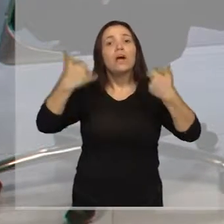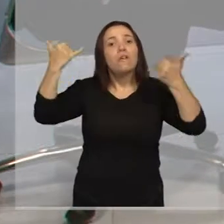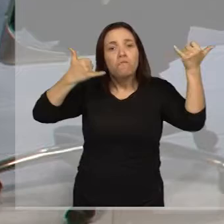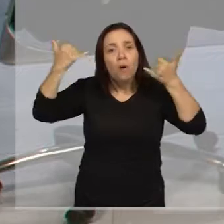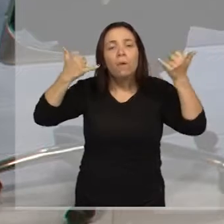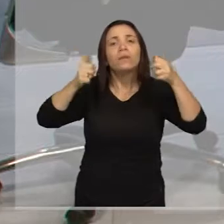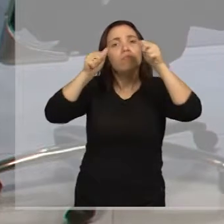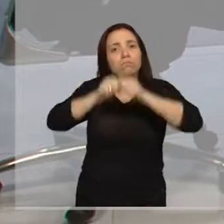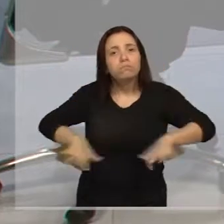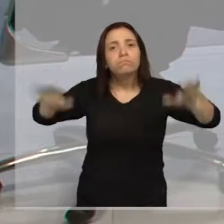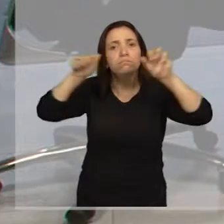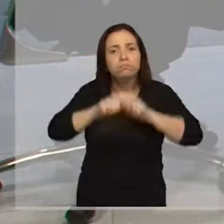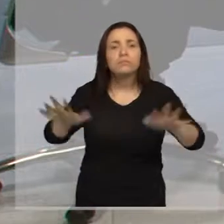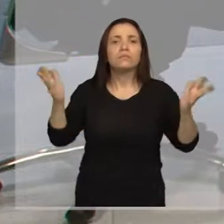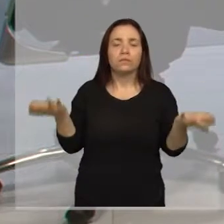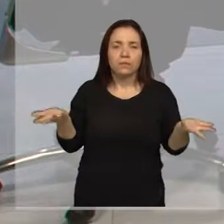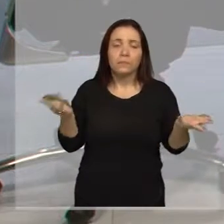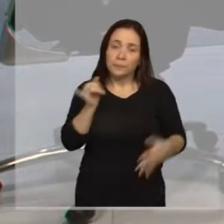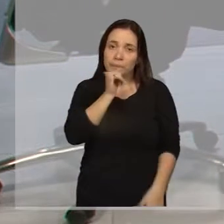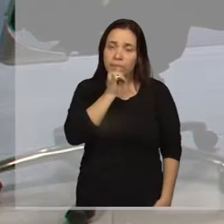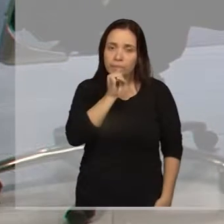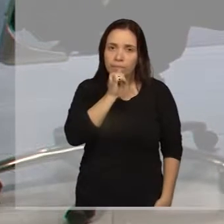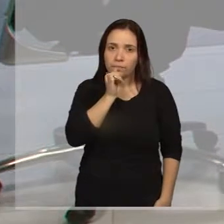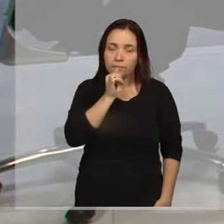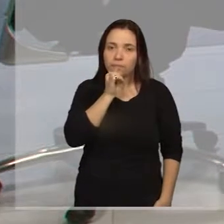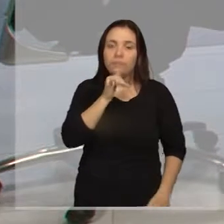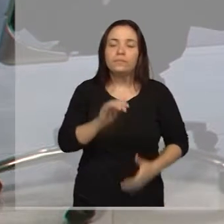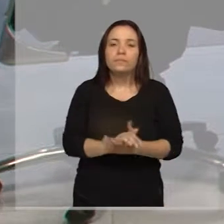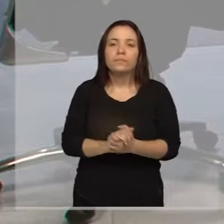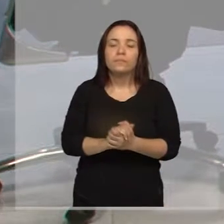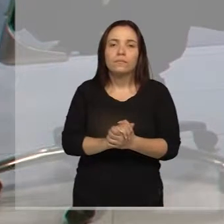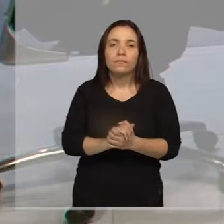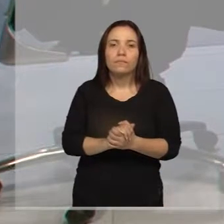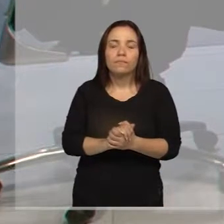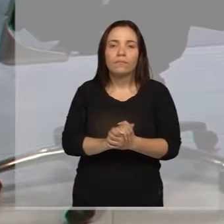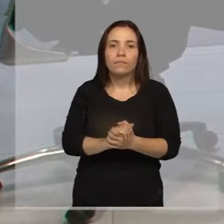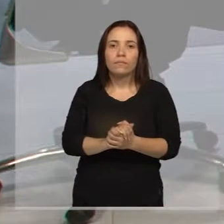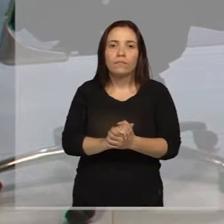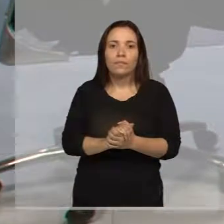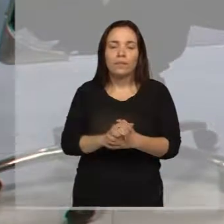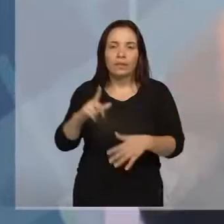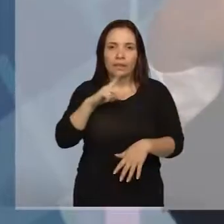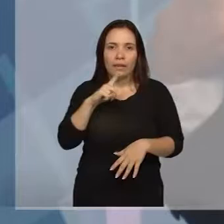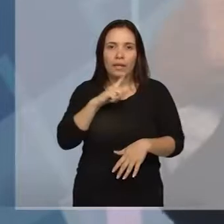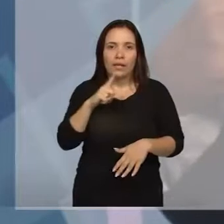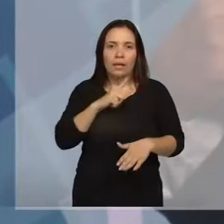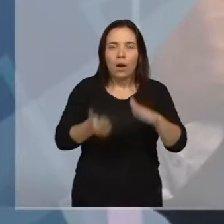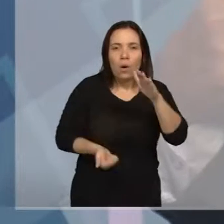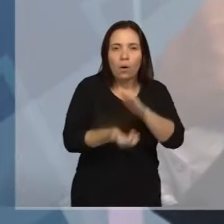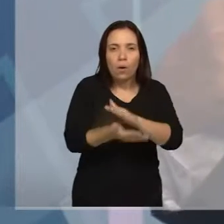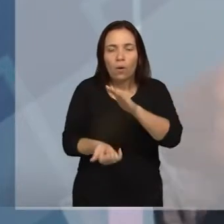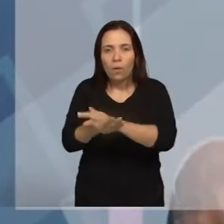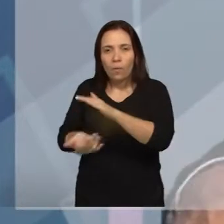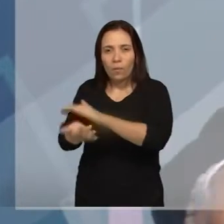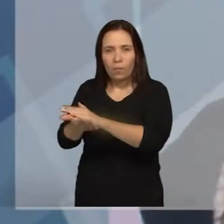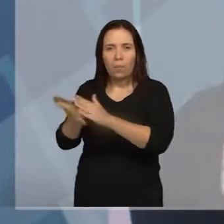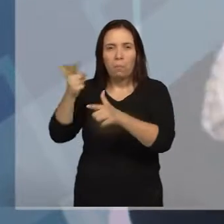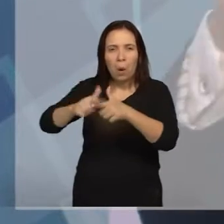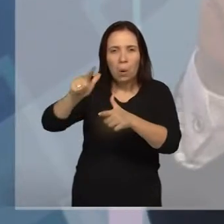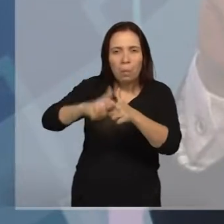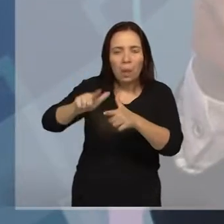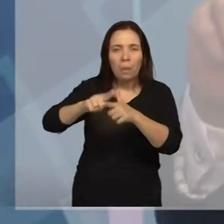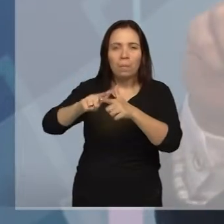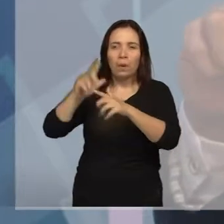informação. Certo? Então, por exemplo, boa parte do que se vazou em termos de corrupção nesses últimos tempos